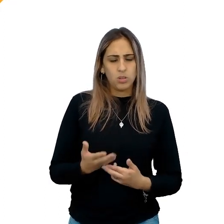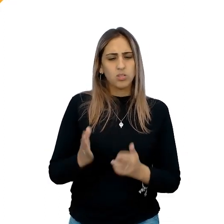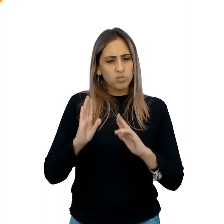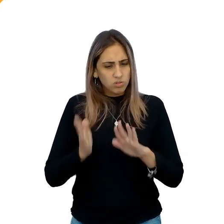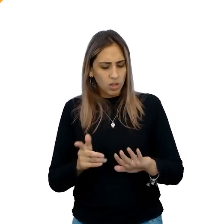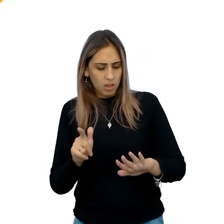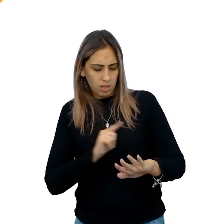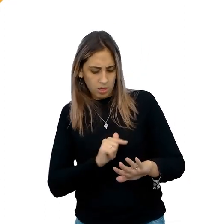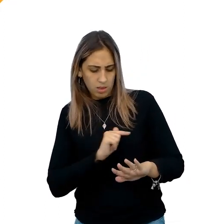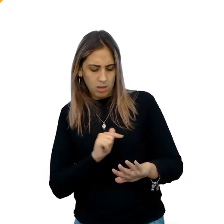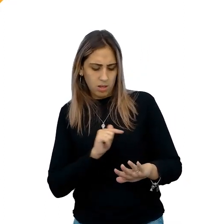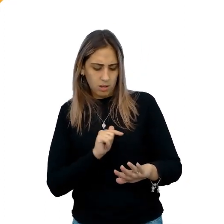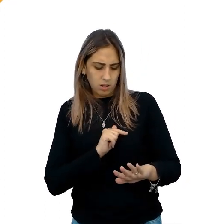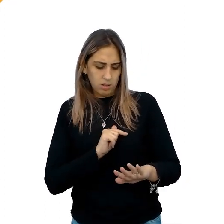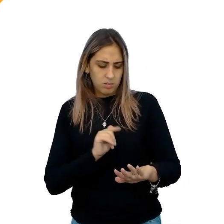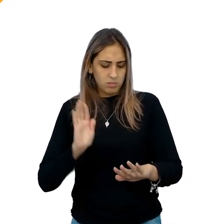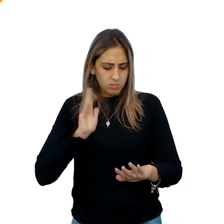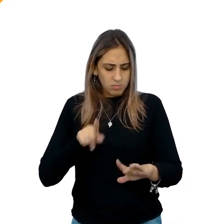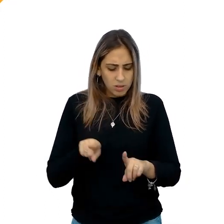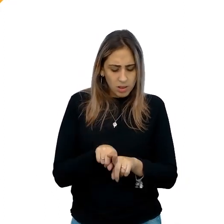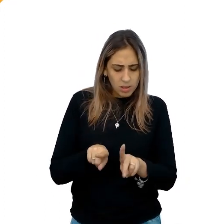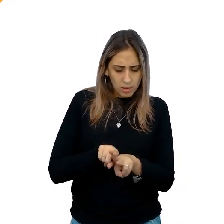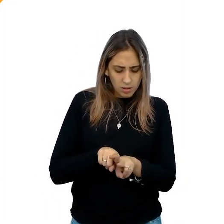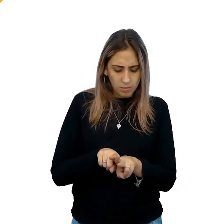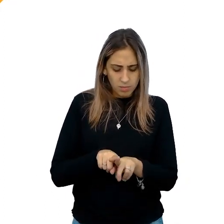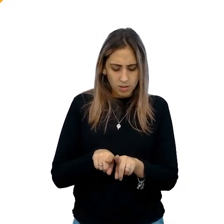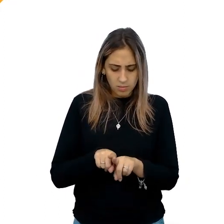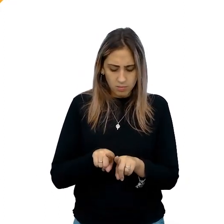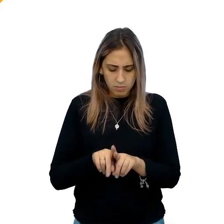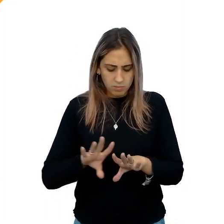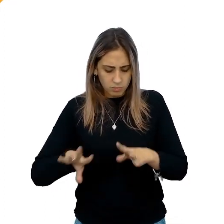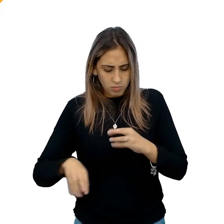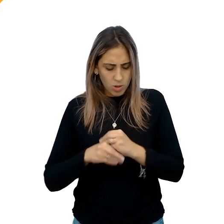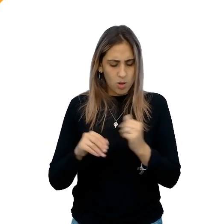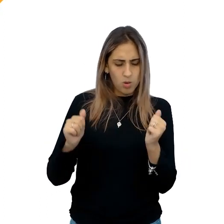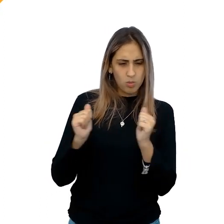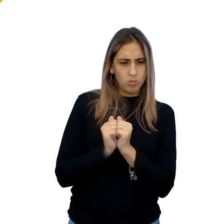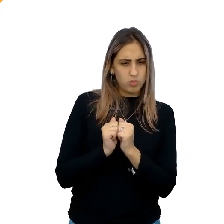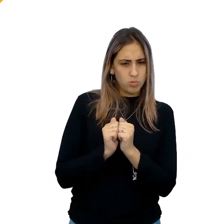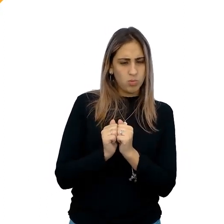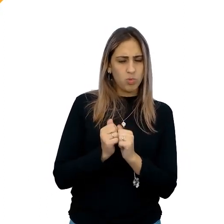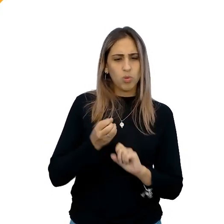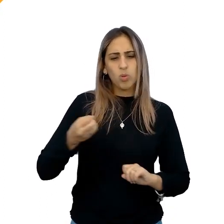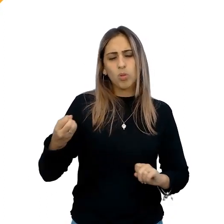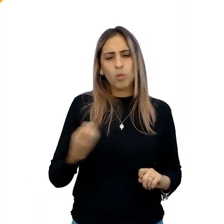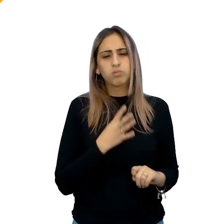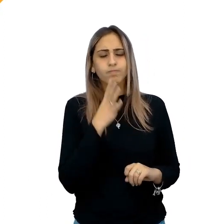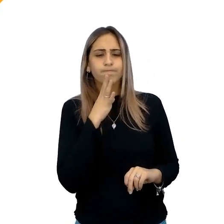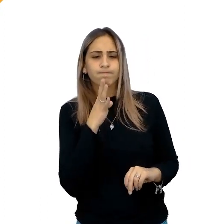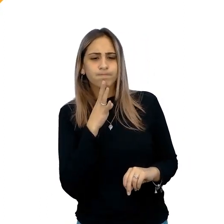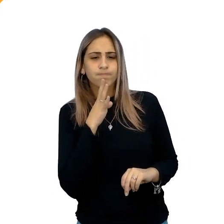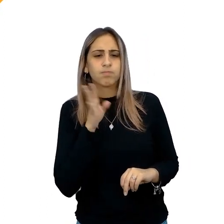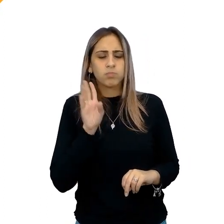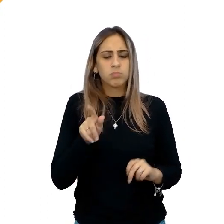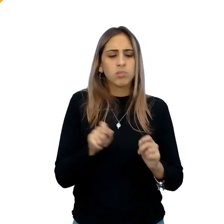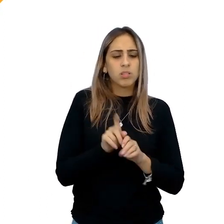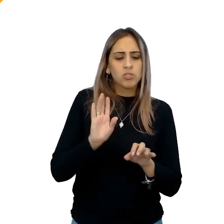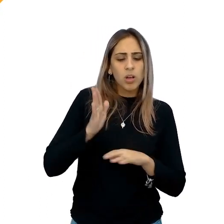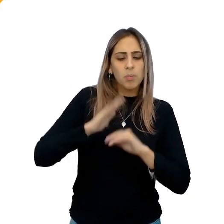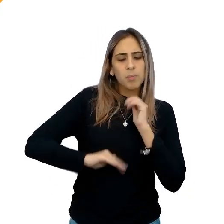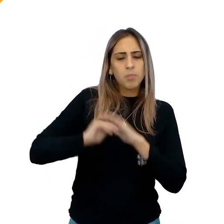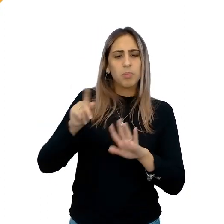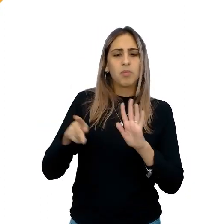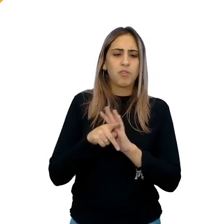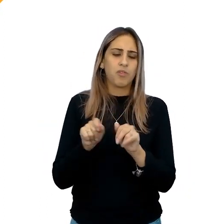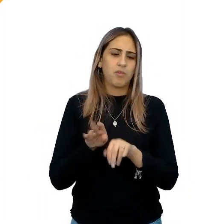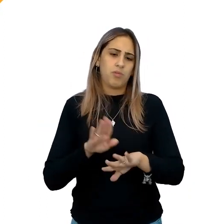já possuem e também associando aos novos conhecimentos que vão aí sendo construídos,